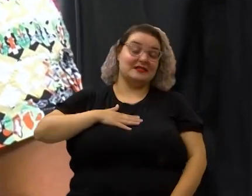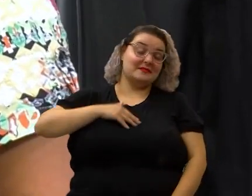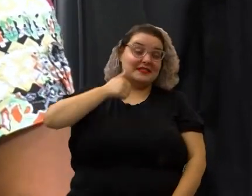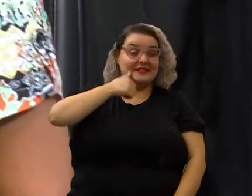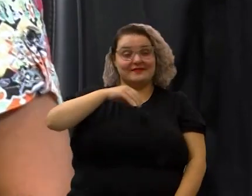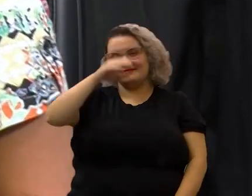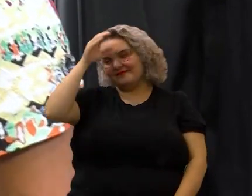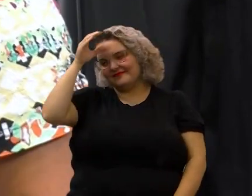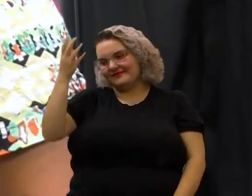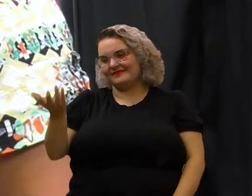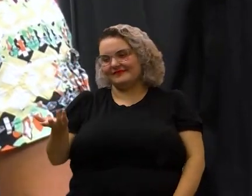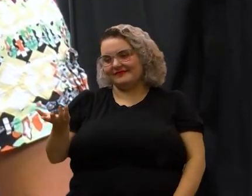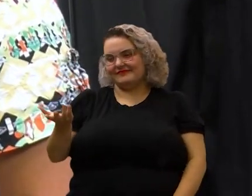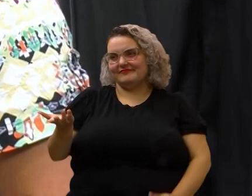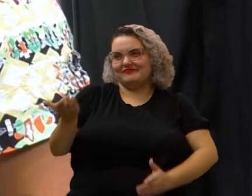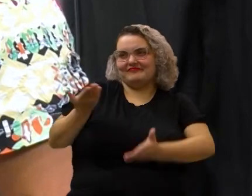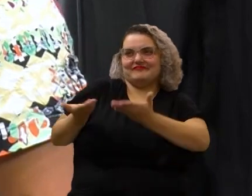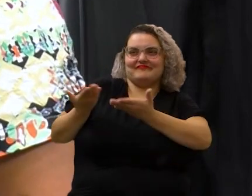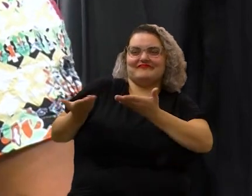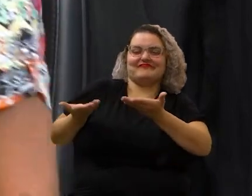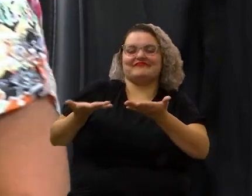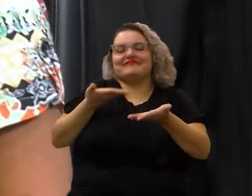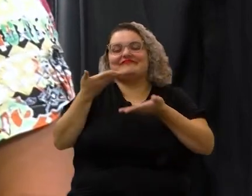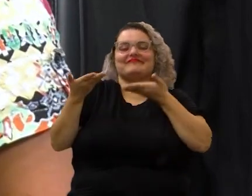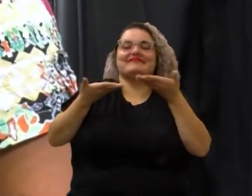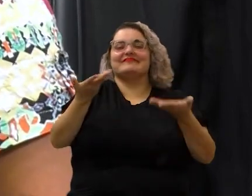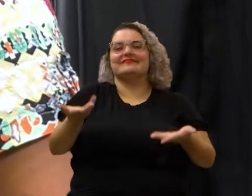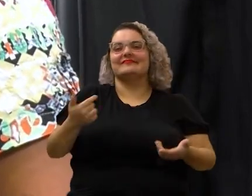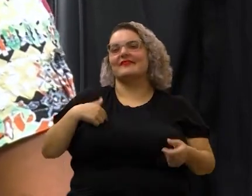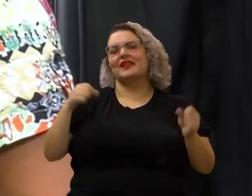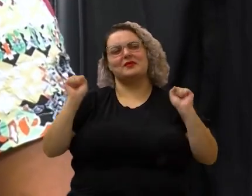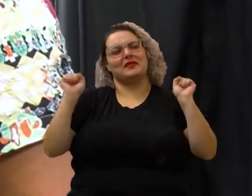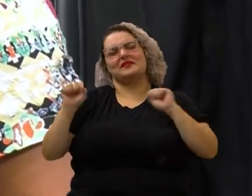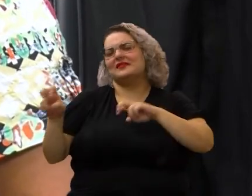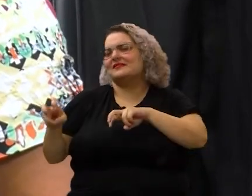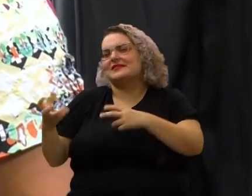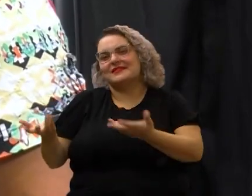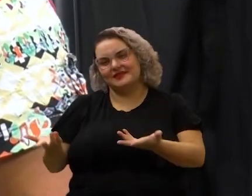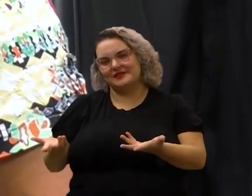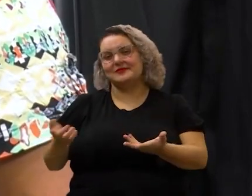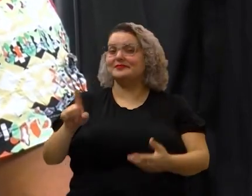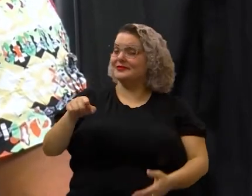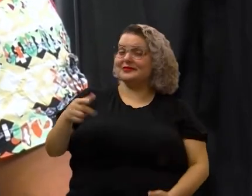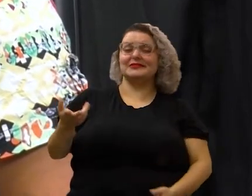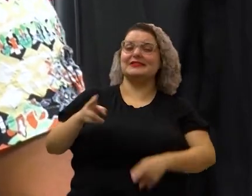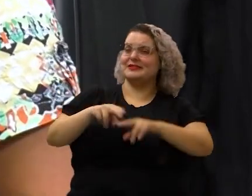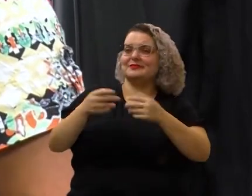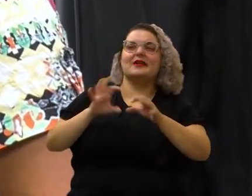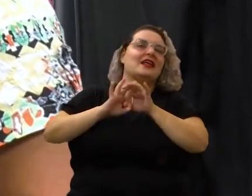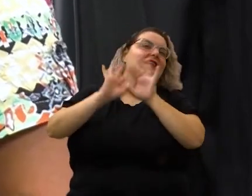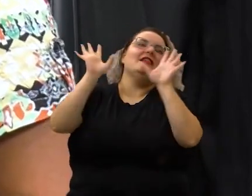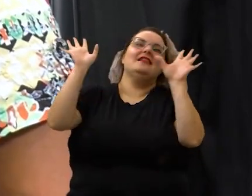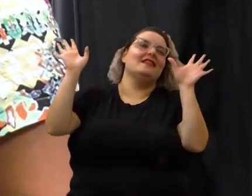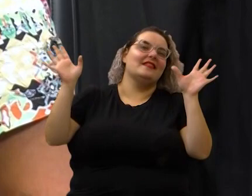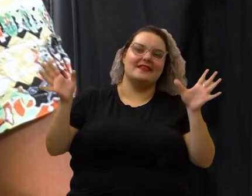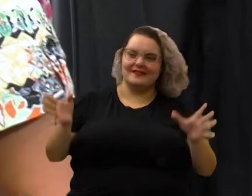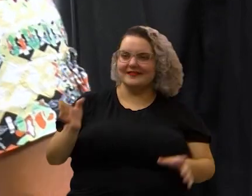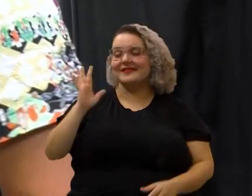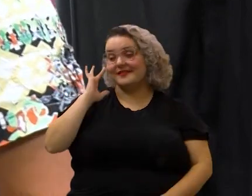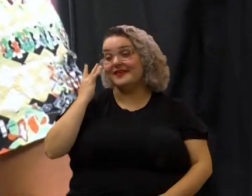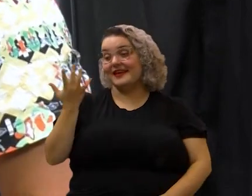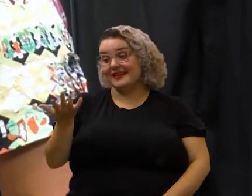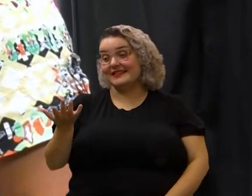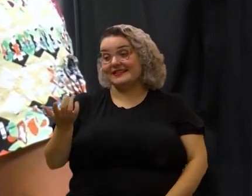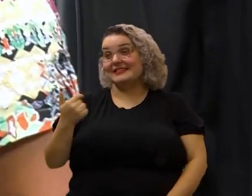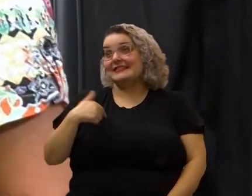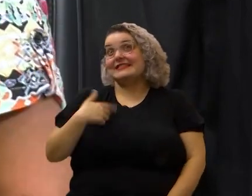minhas tias eram, né? E eu acho que eu gostava muito do sítio por causa disso, né? Porque era muito, muito, muito, muito livre. Eu acho que